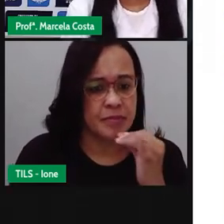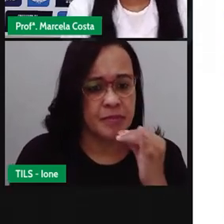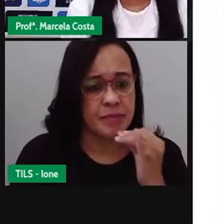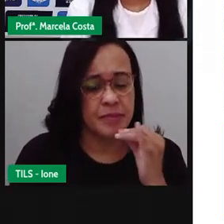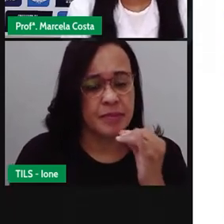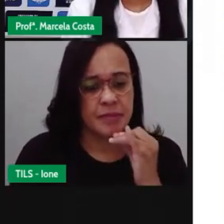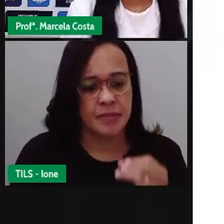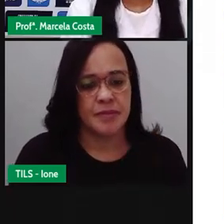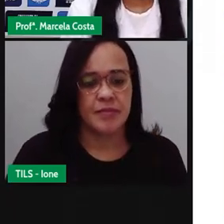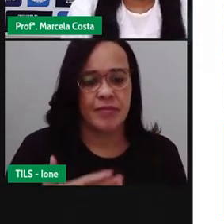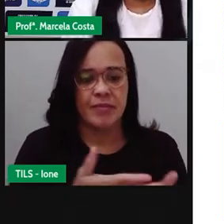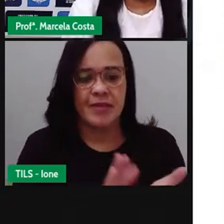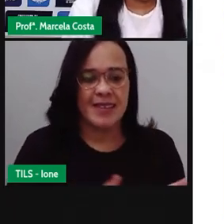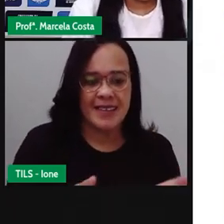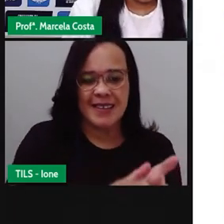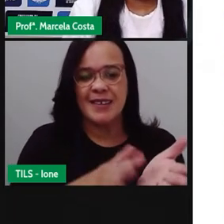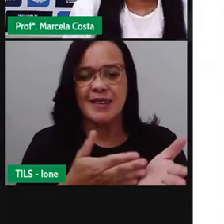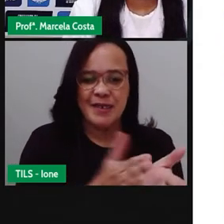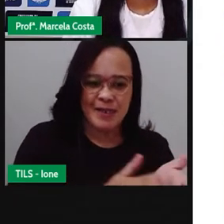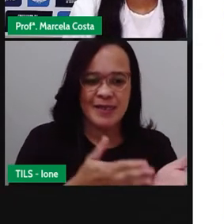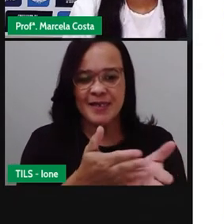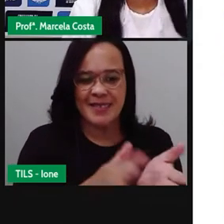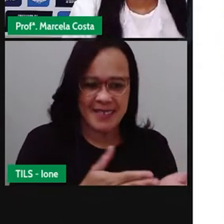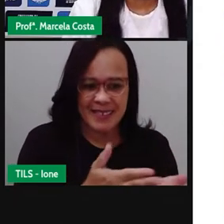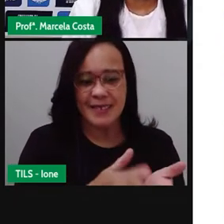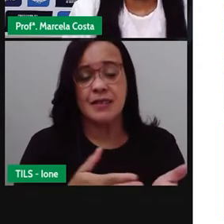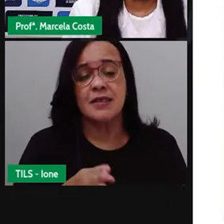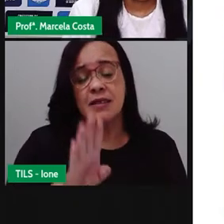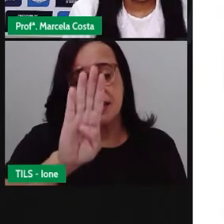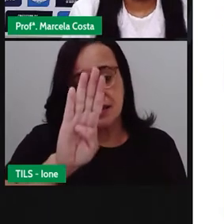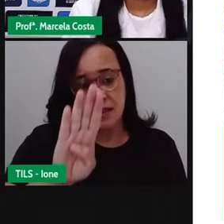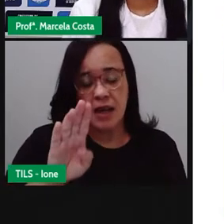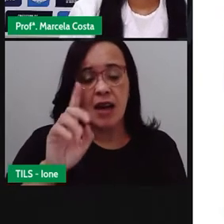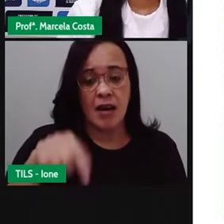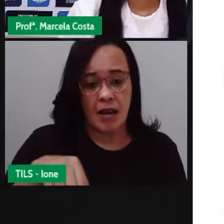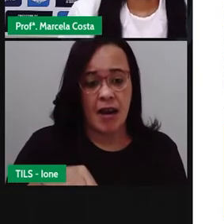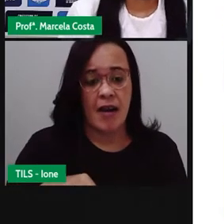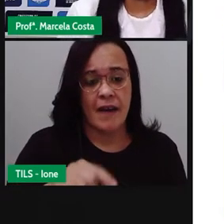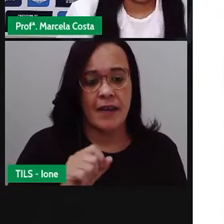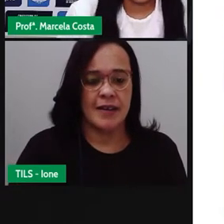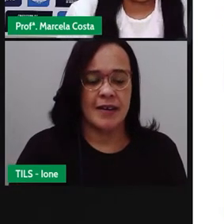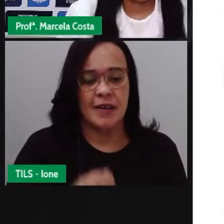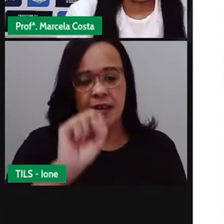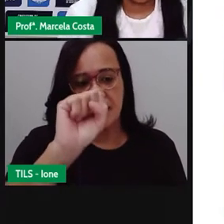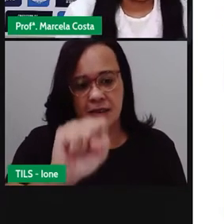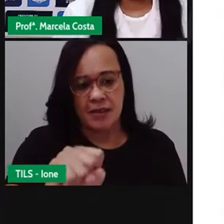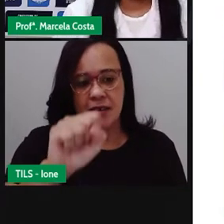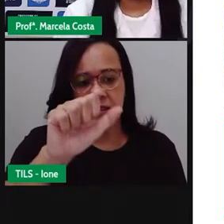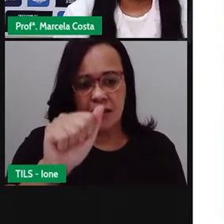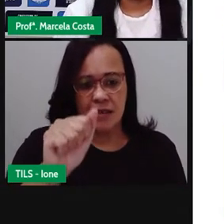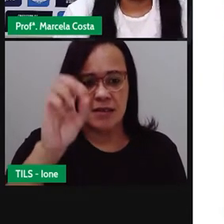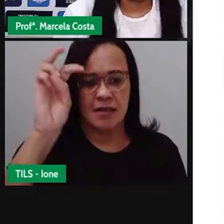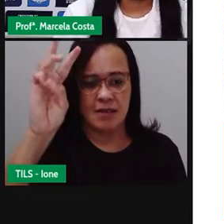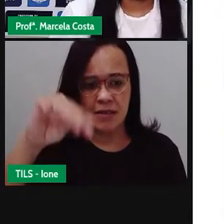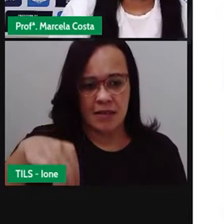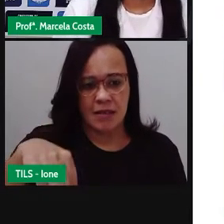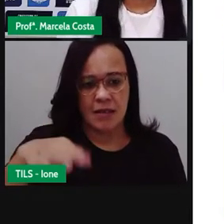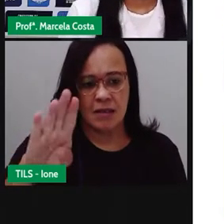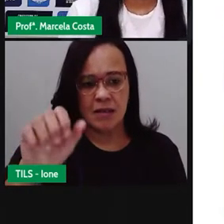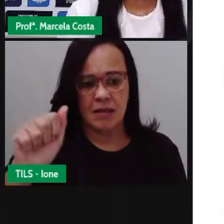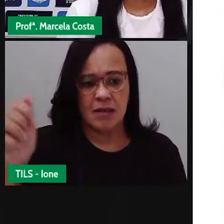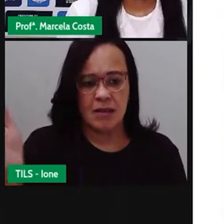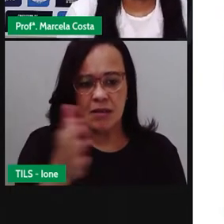Tem também o samba de roda, o frevo, o axé. O samba de